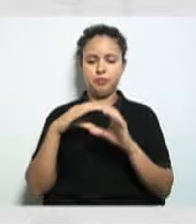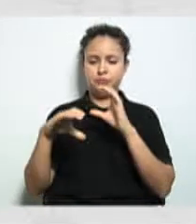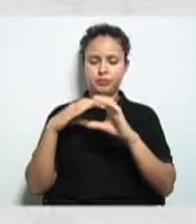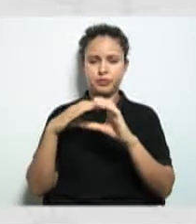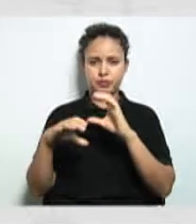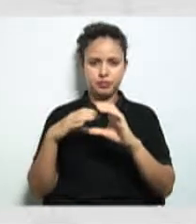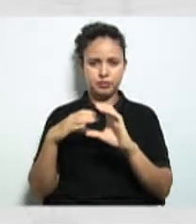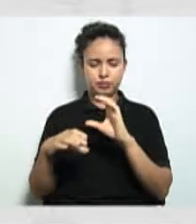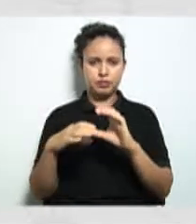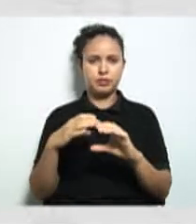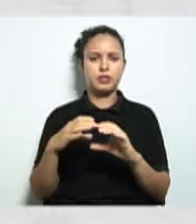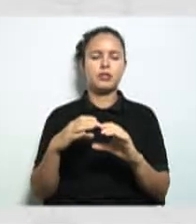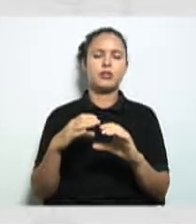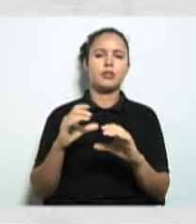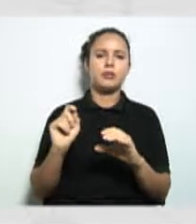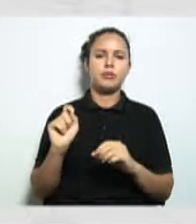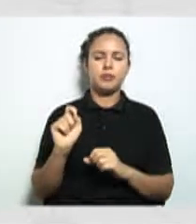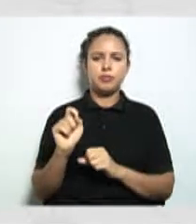comunicação